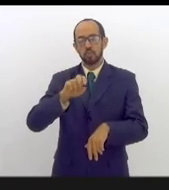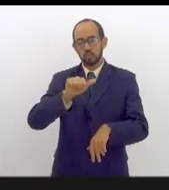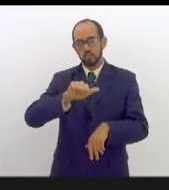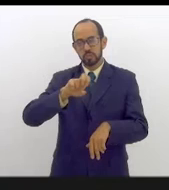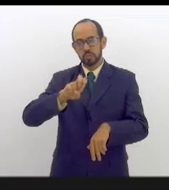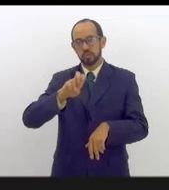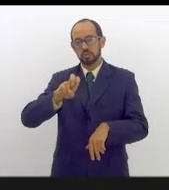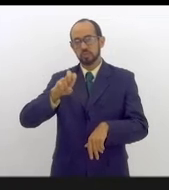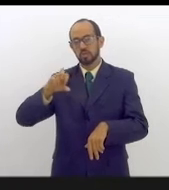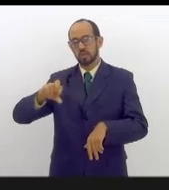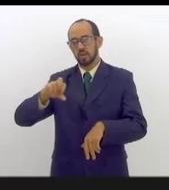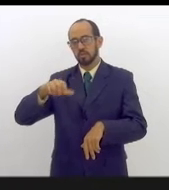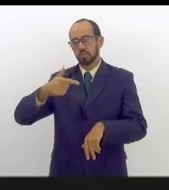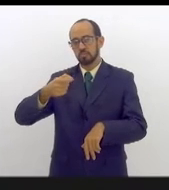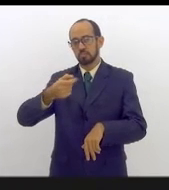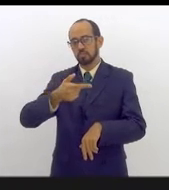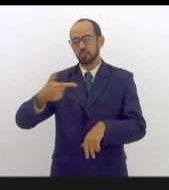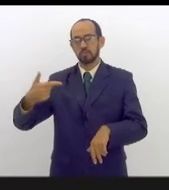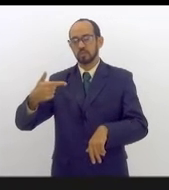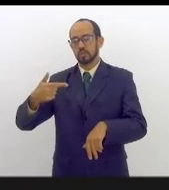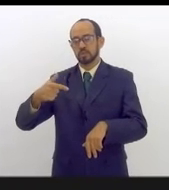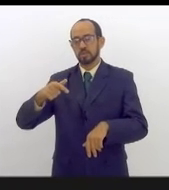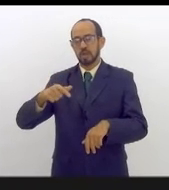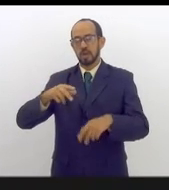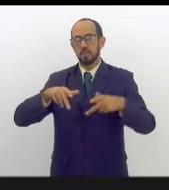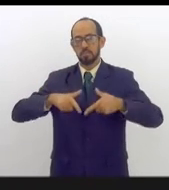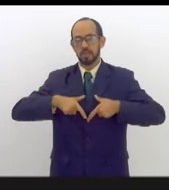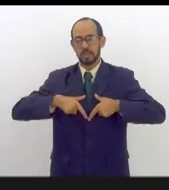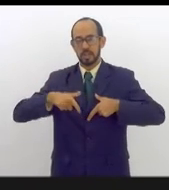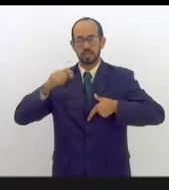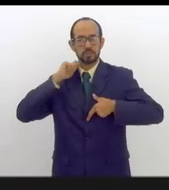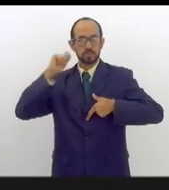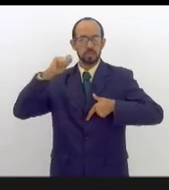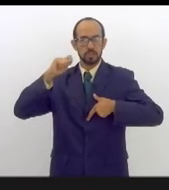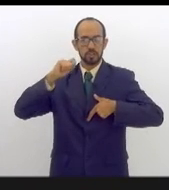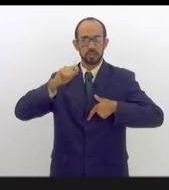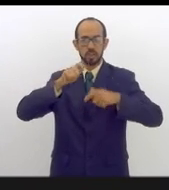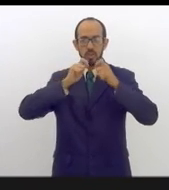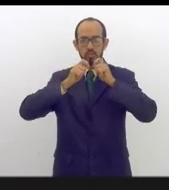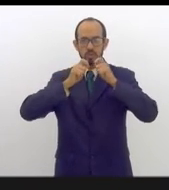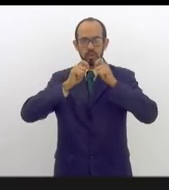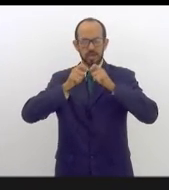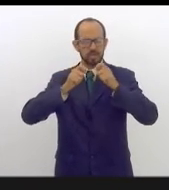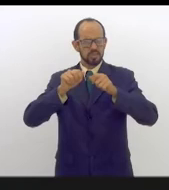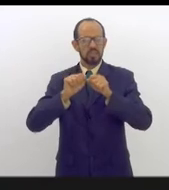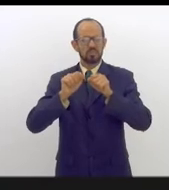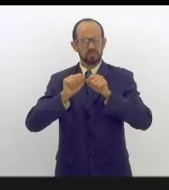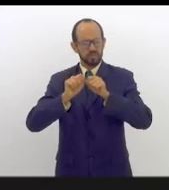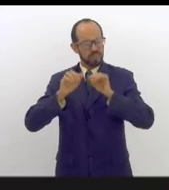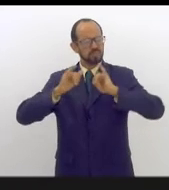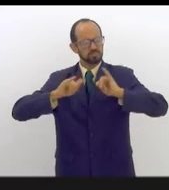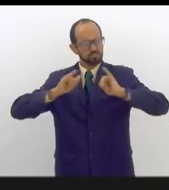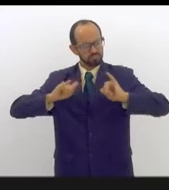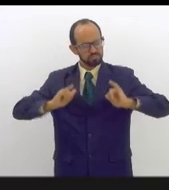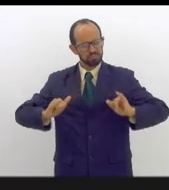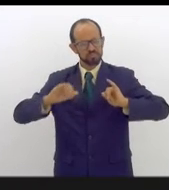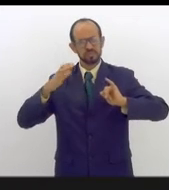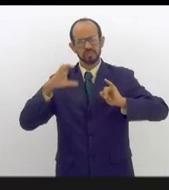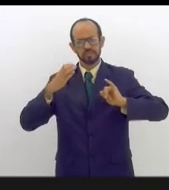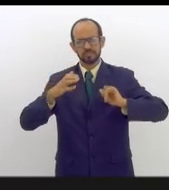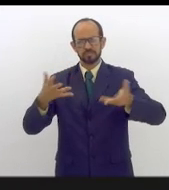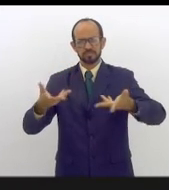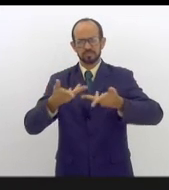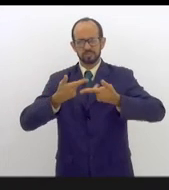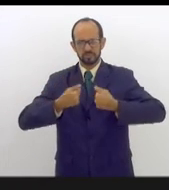1559/2022, que concede medalha Tiradentes ao Iberê Tenório, que é um jornalista que faz um trabalho de divulgação científica sensacional